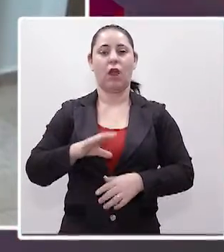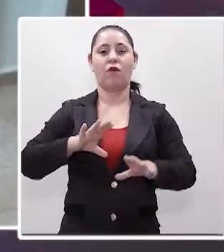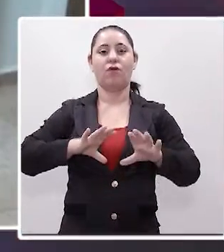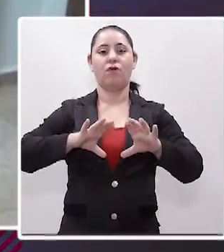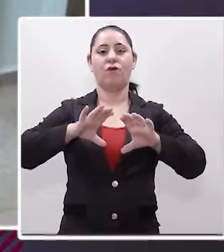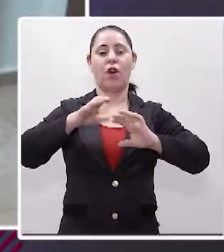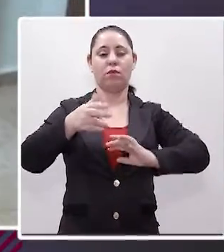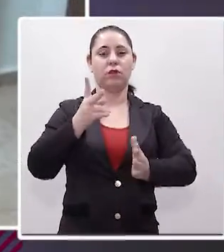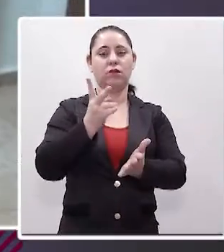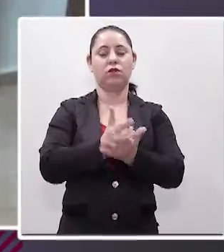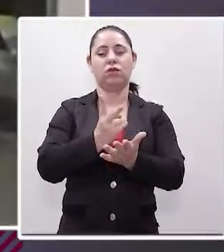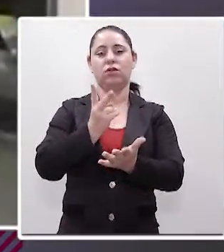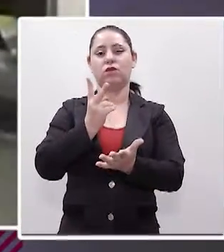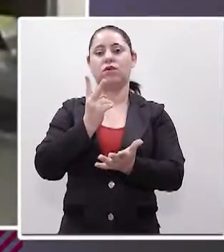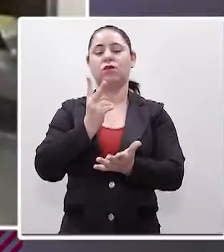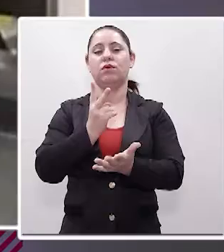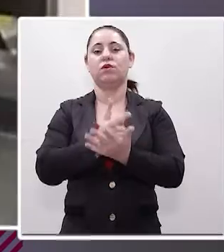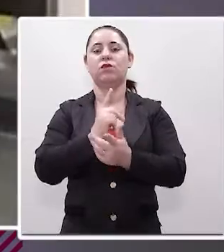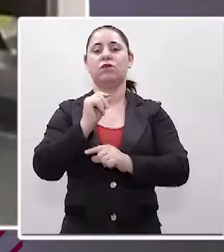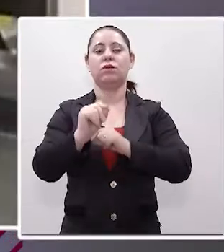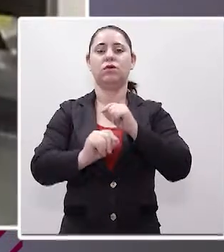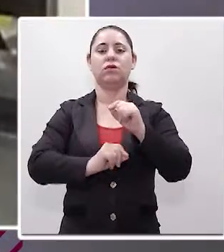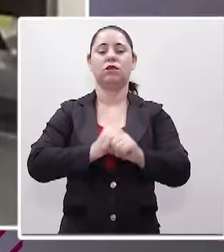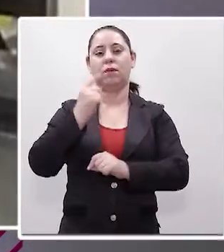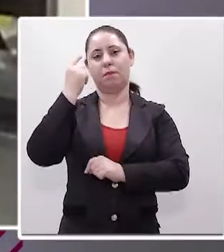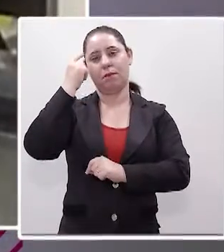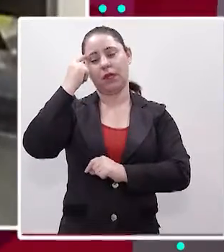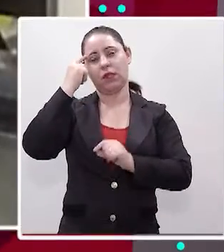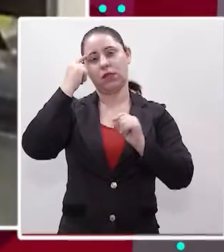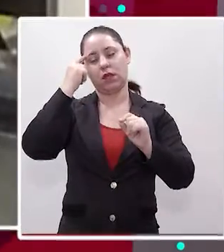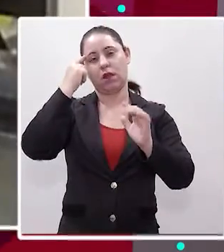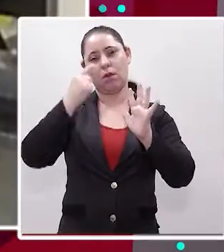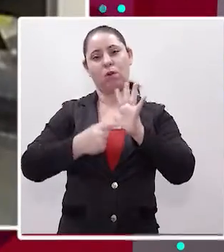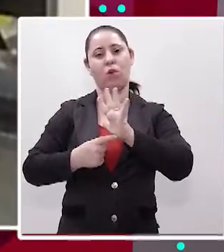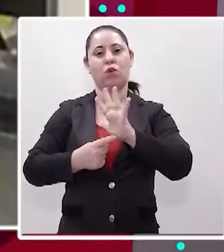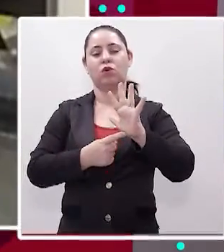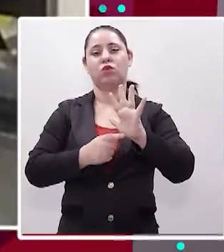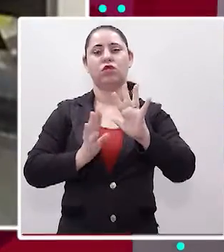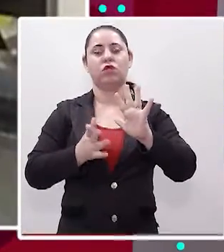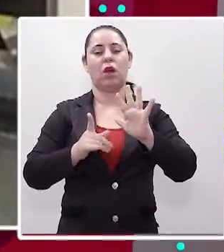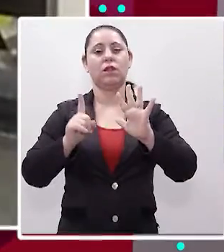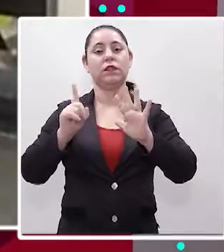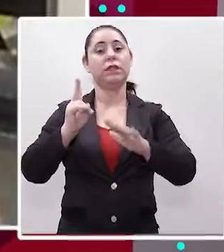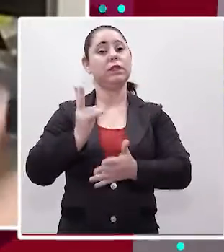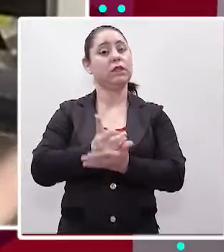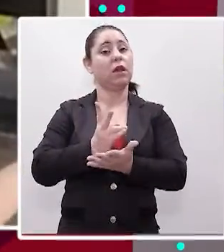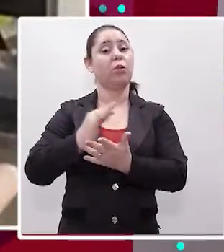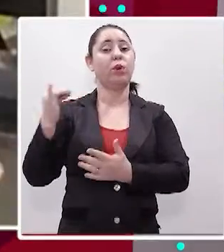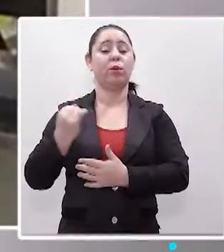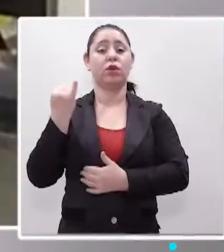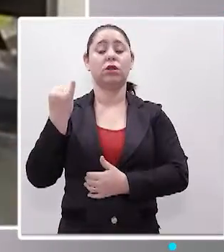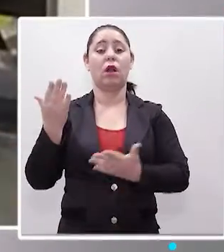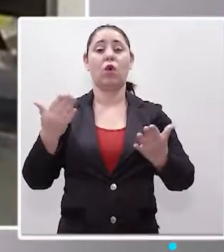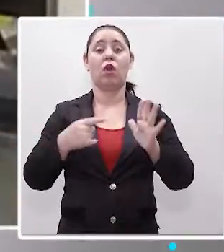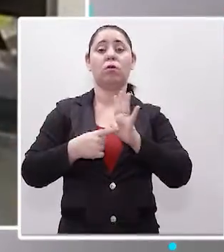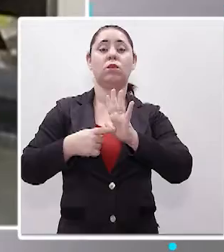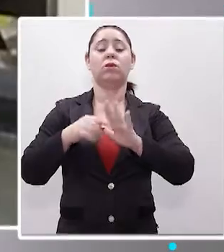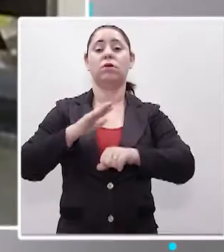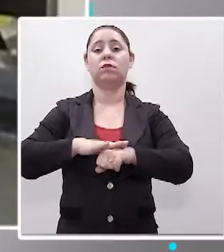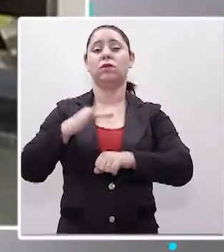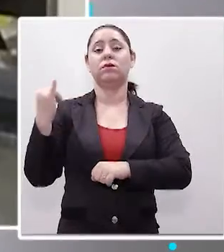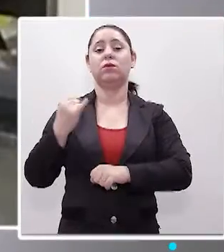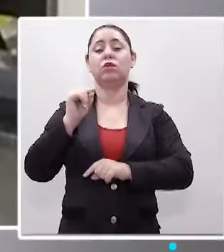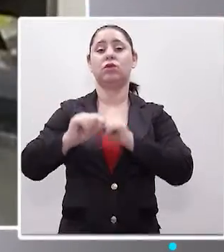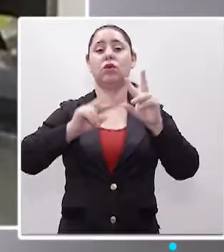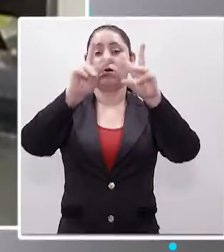Então, que eu ia esse é falar um ponto agora. positivo. Essa formação continuada, acho que ela ela vai se mostrar, já sempre foi importante, mas agora se mostrou